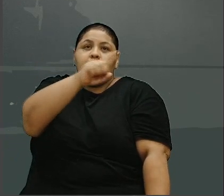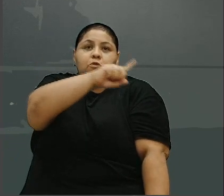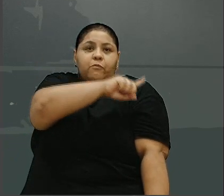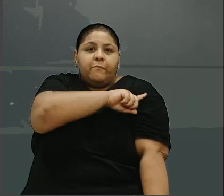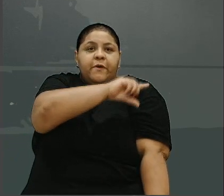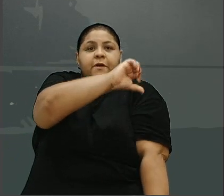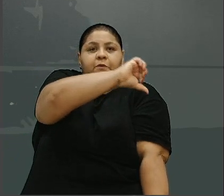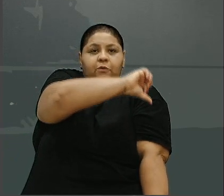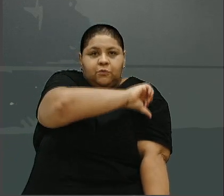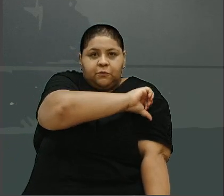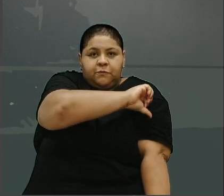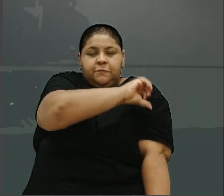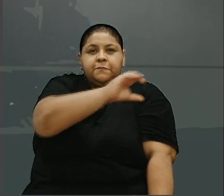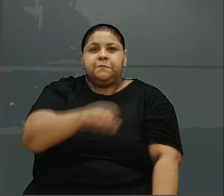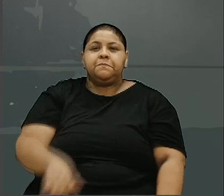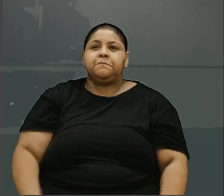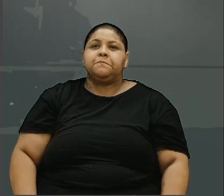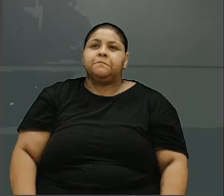ano.